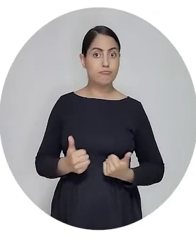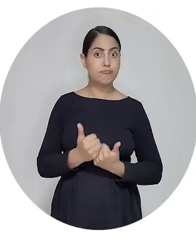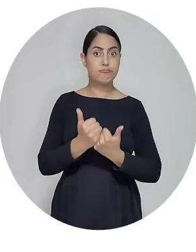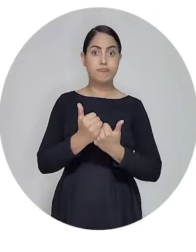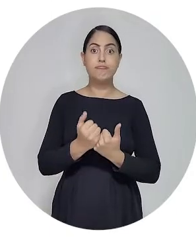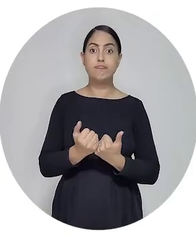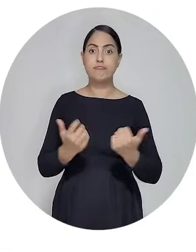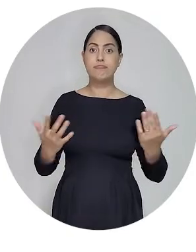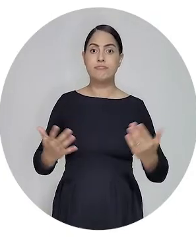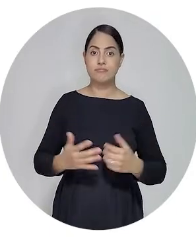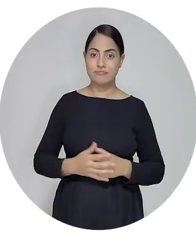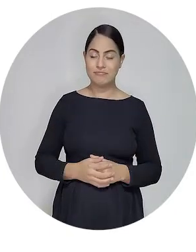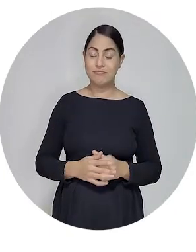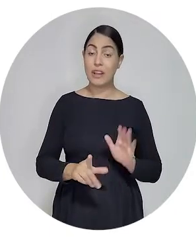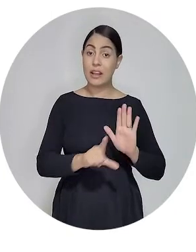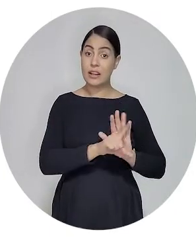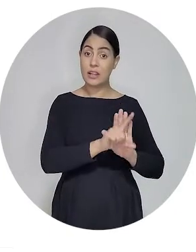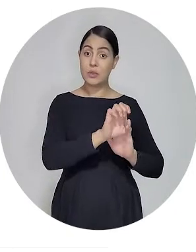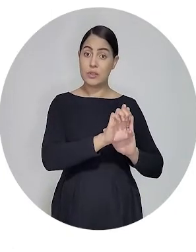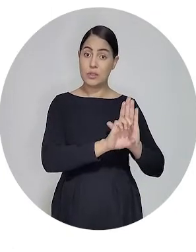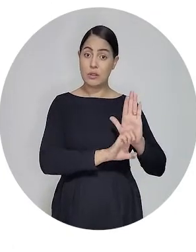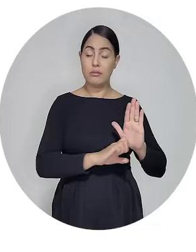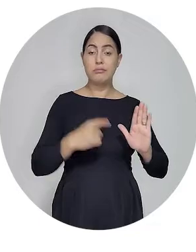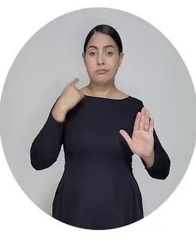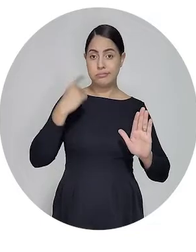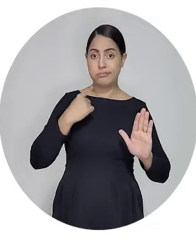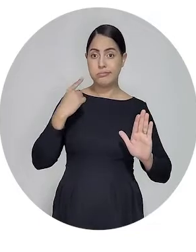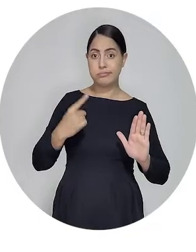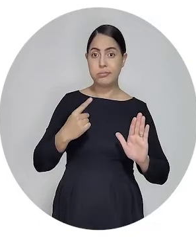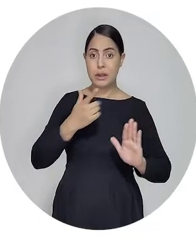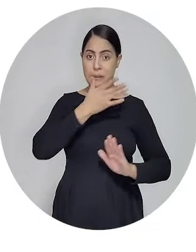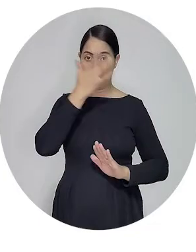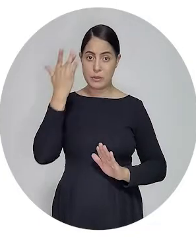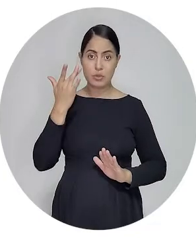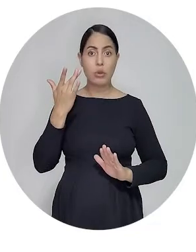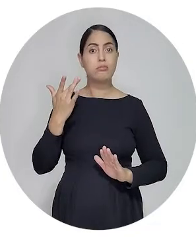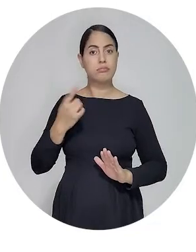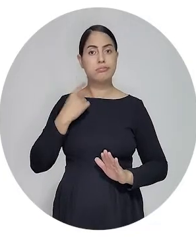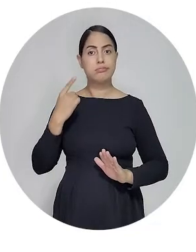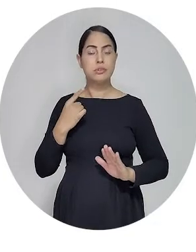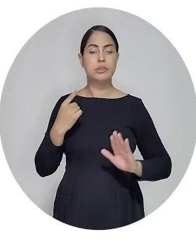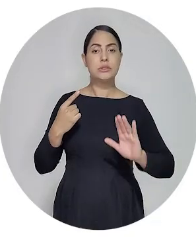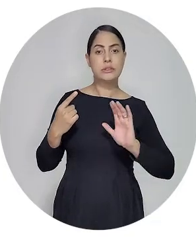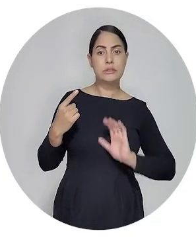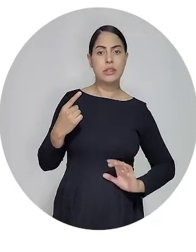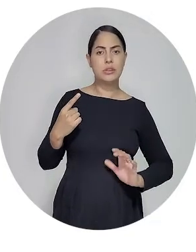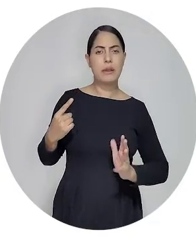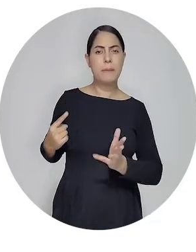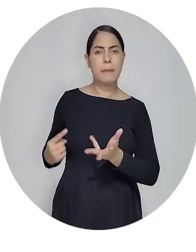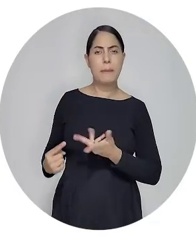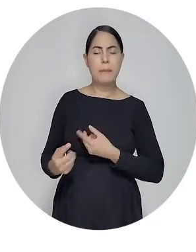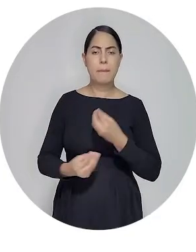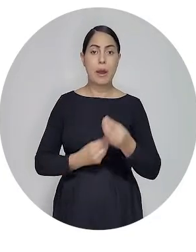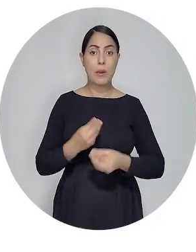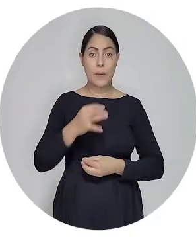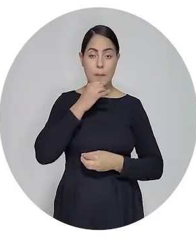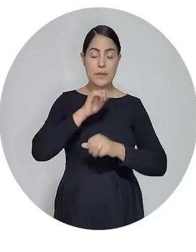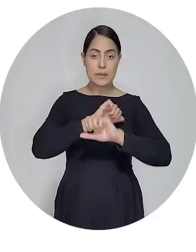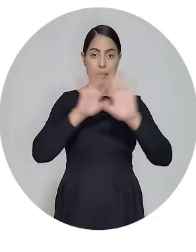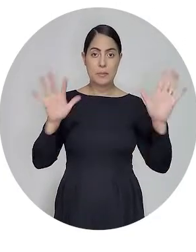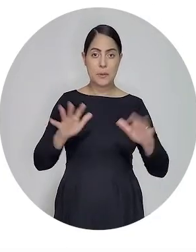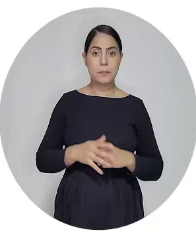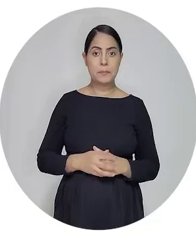As conquistas da Lei nº 14.365 de 2022 para a advocacia e os cidadãos são inúmeras,